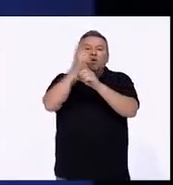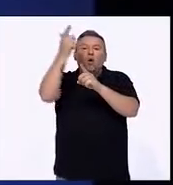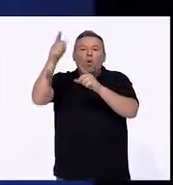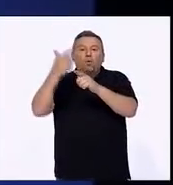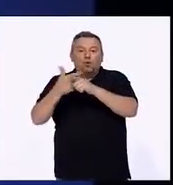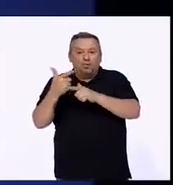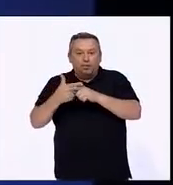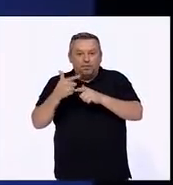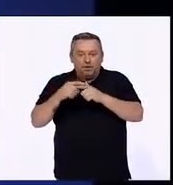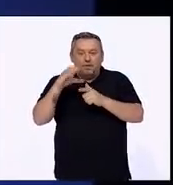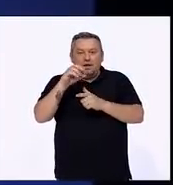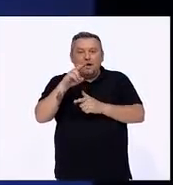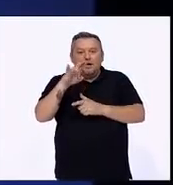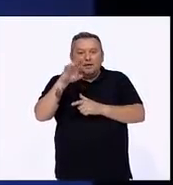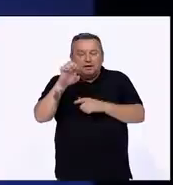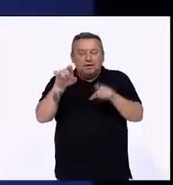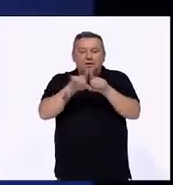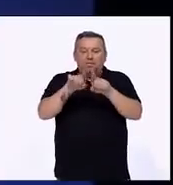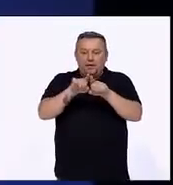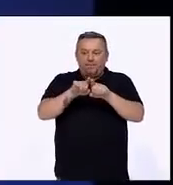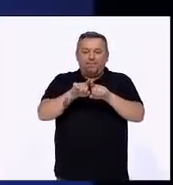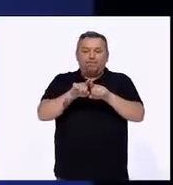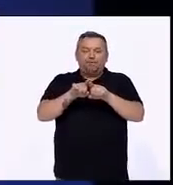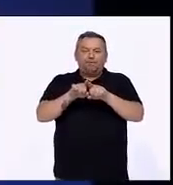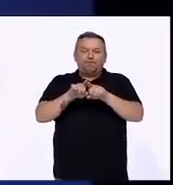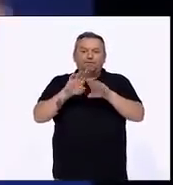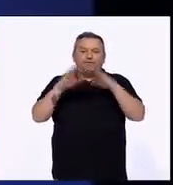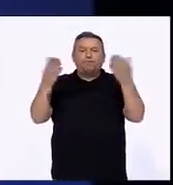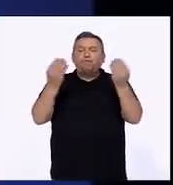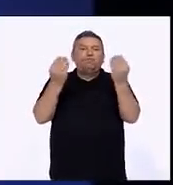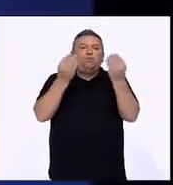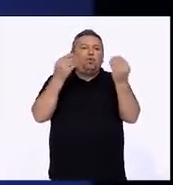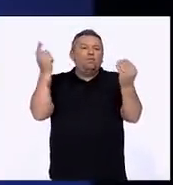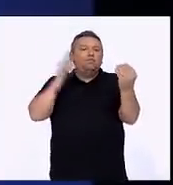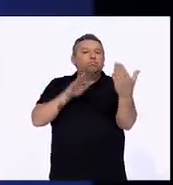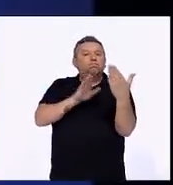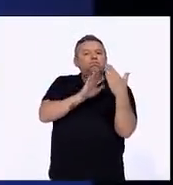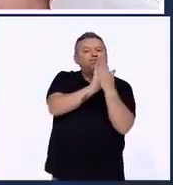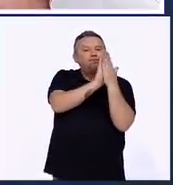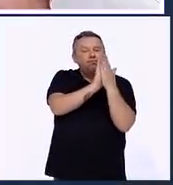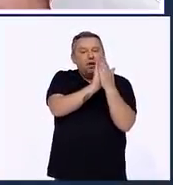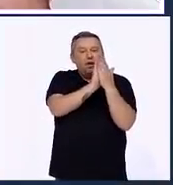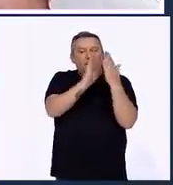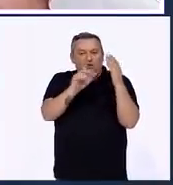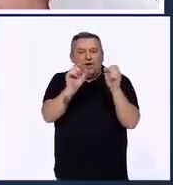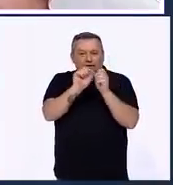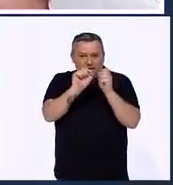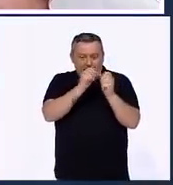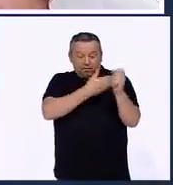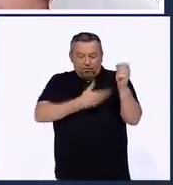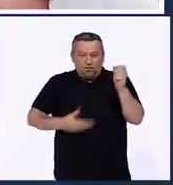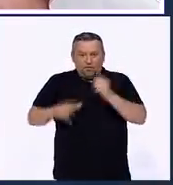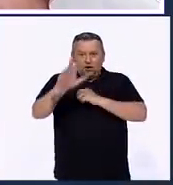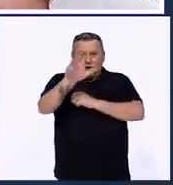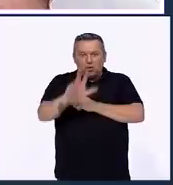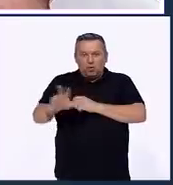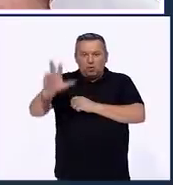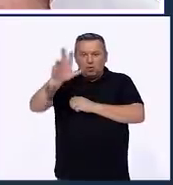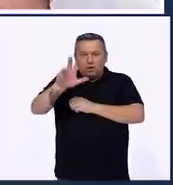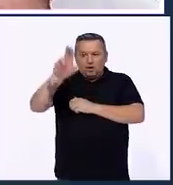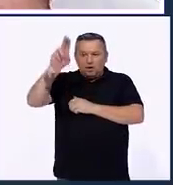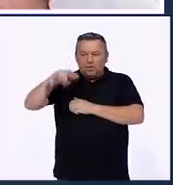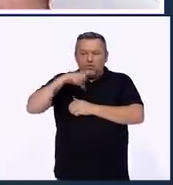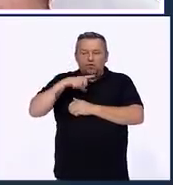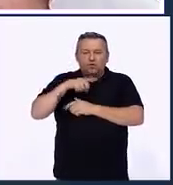crise, como o tema da desindustrialização. Como vamos enfrentar? Como já fizemos. Nos governos Lula, nós tivemos